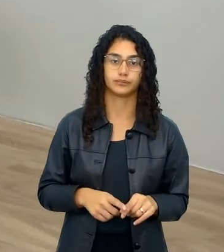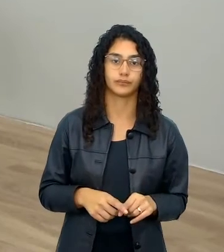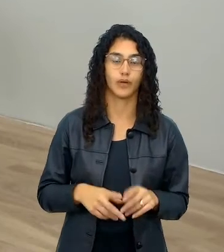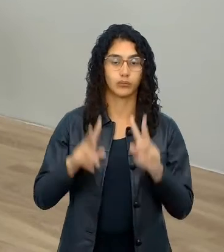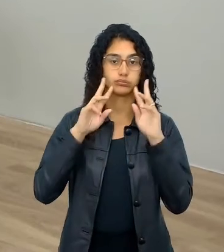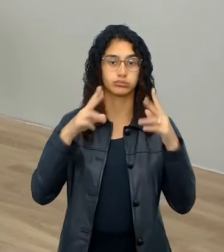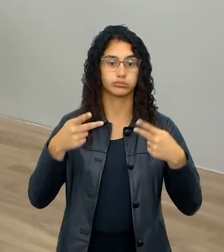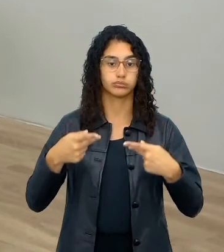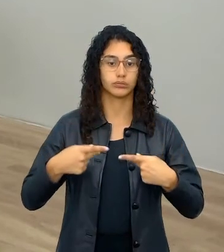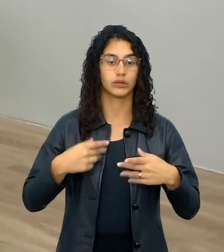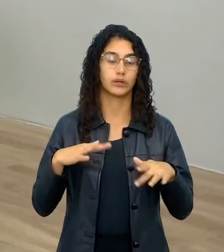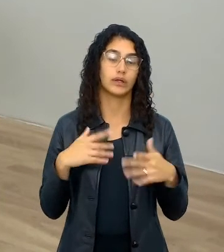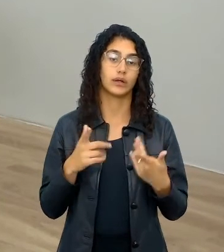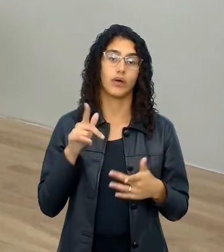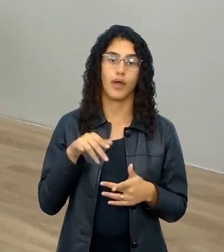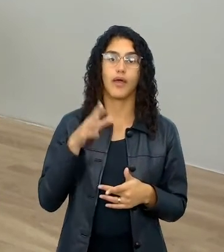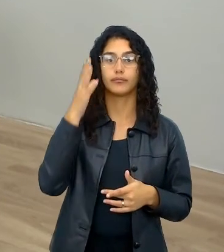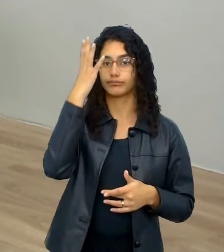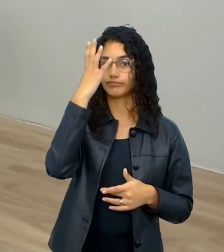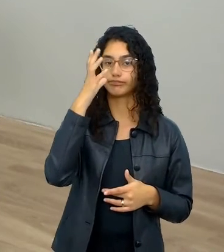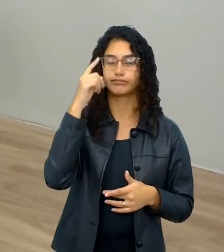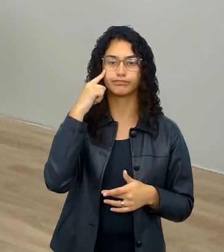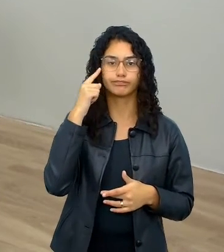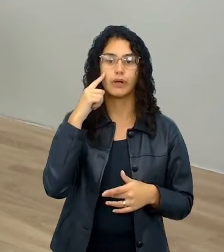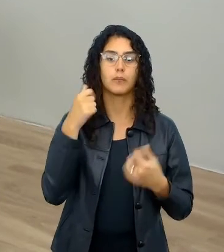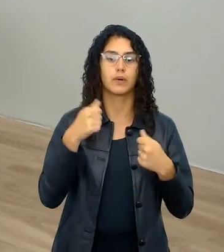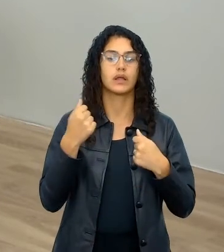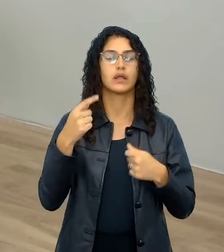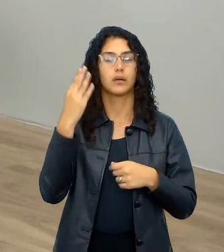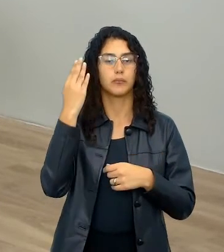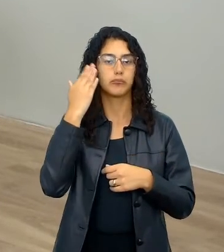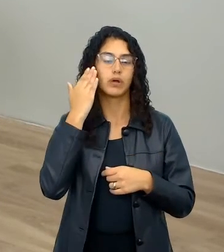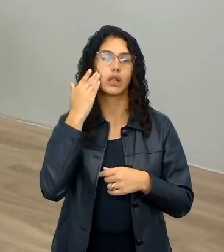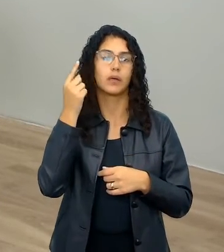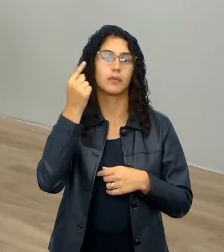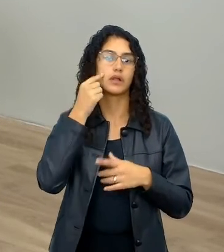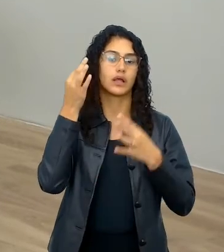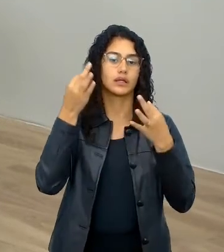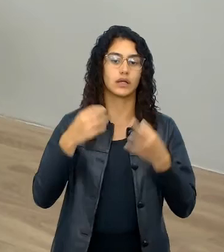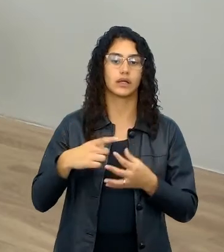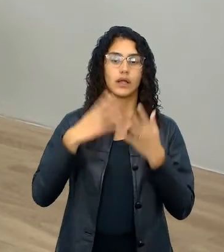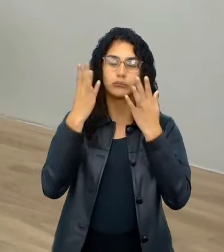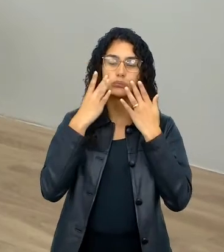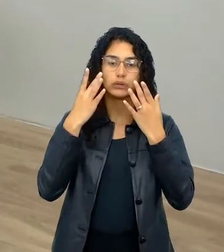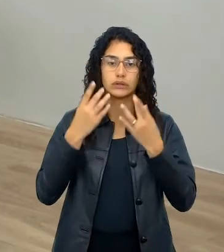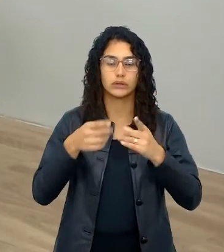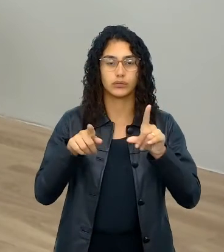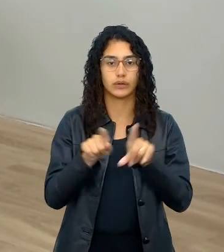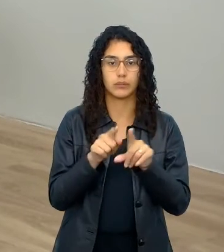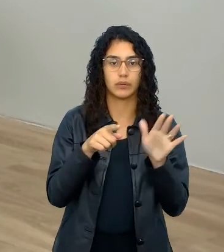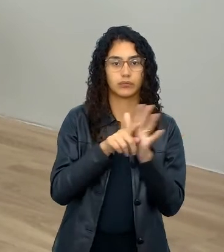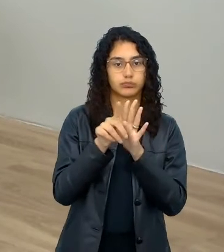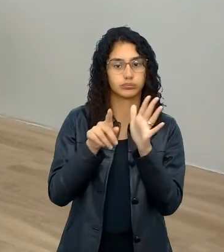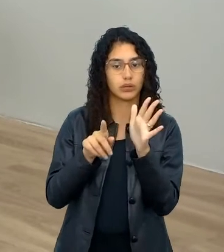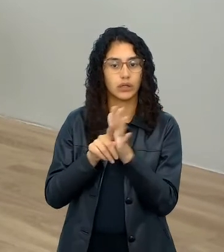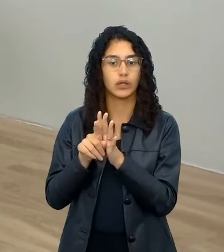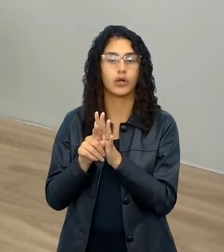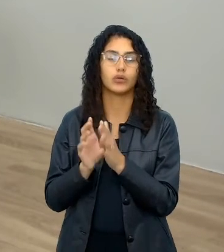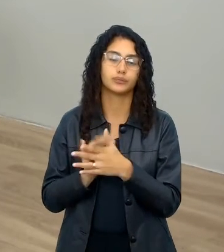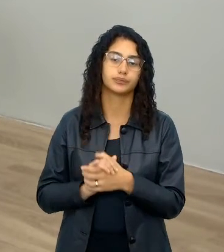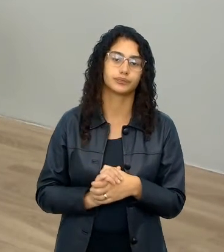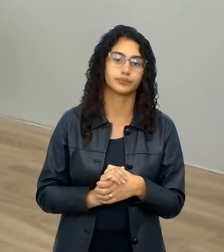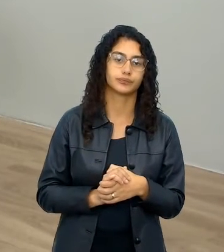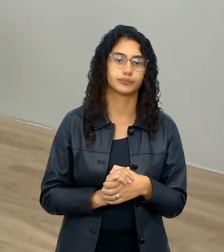seres humanos. Então, isso é muito sério e é por isso que a gente precisa ter atenção nessa questão de